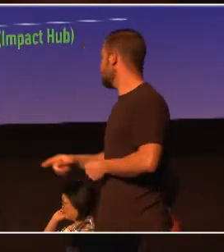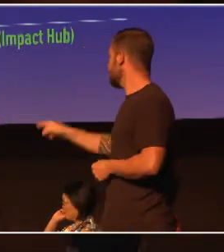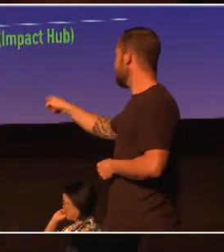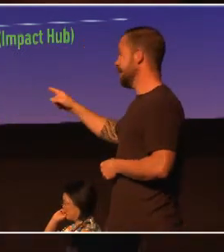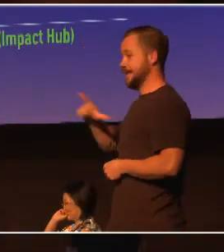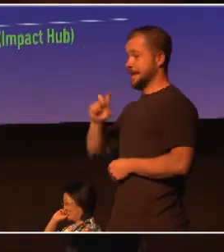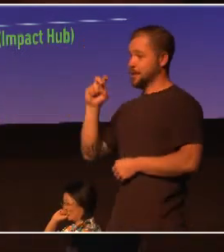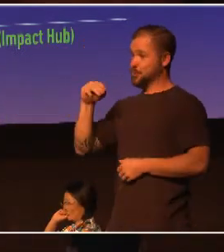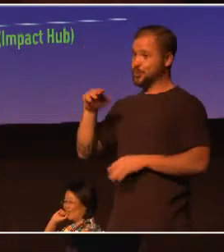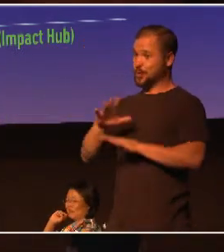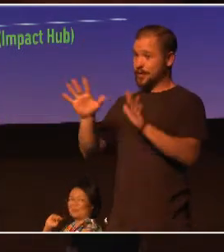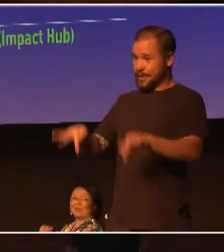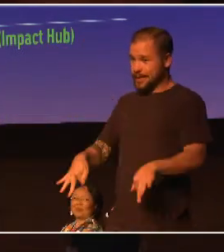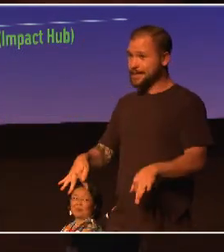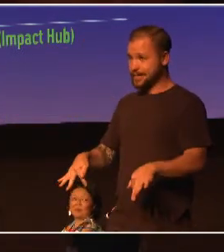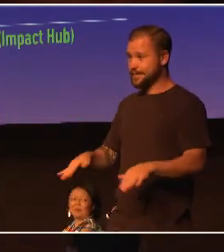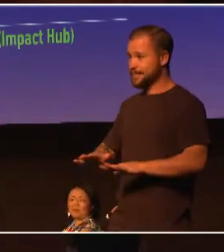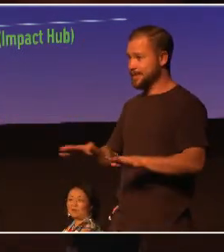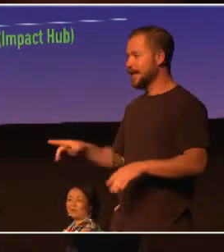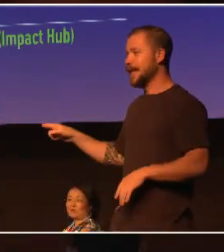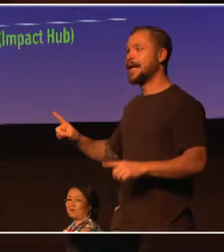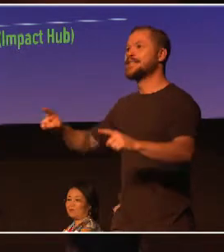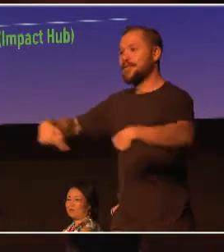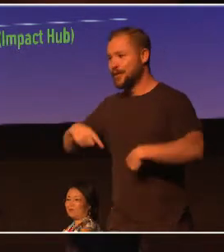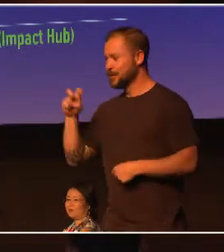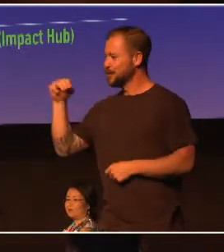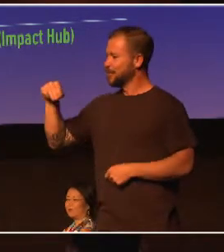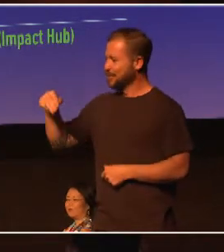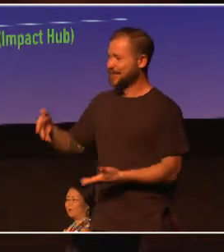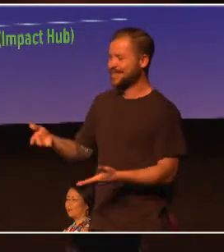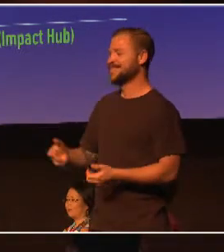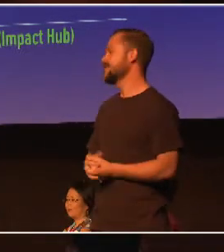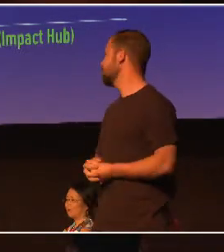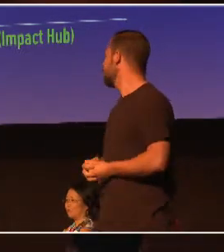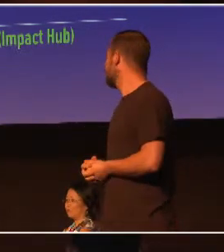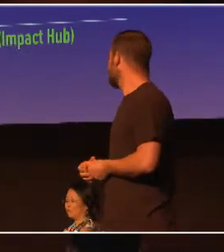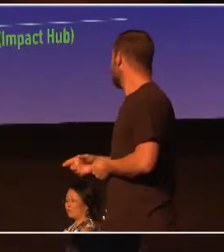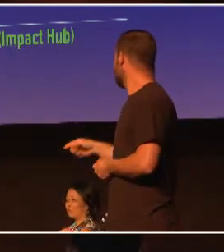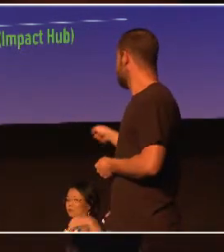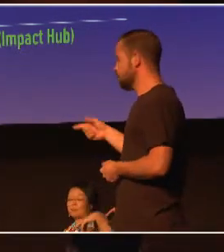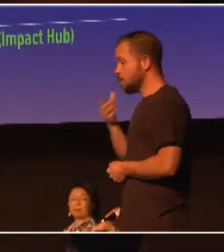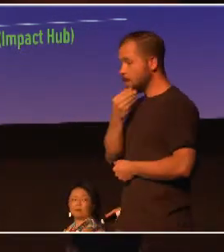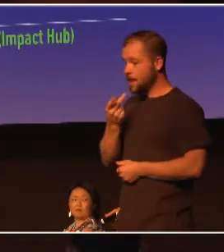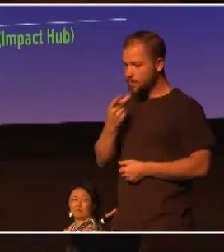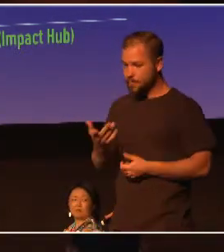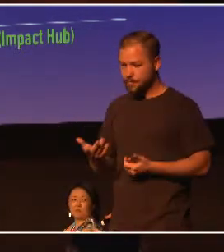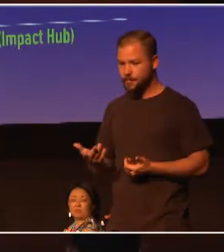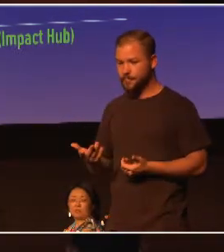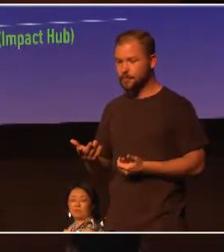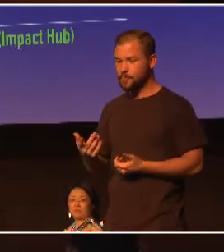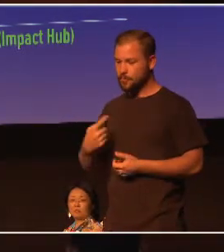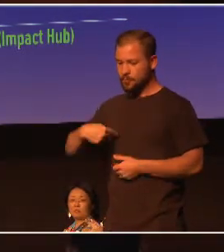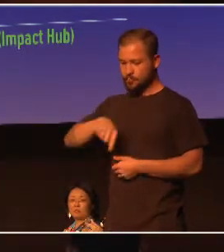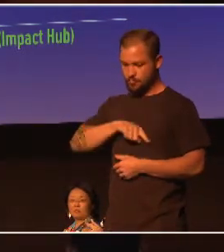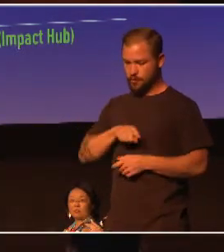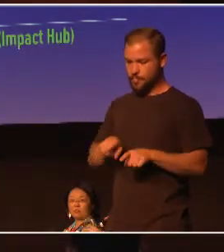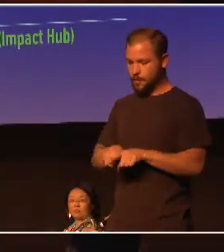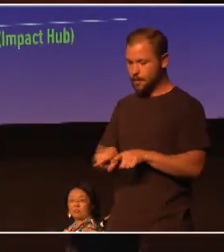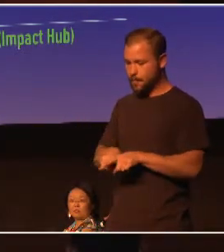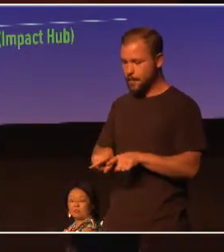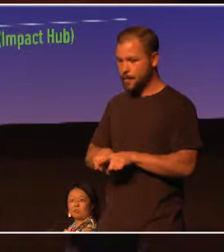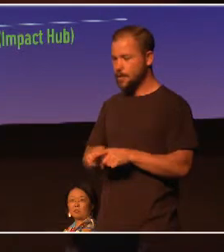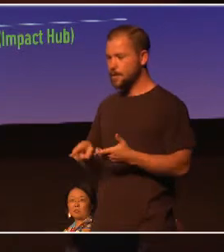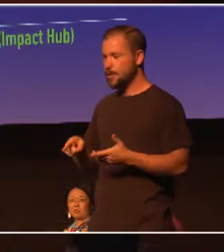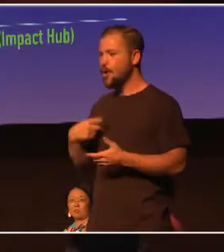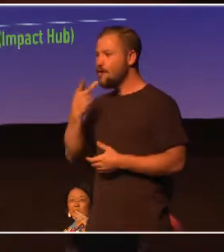mais. Desafio. Acho bem importante. E vale, inclusive, para a gente. Eu acho que eu estou